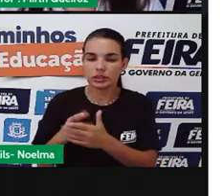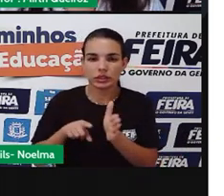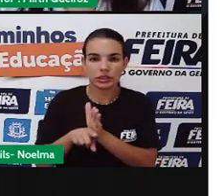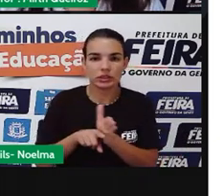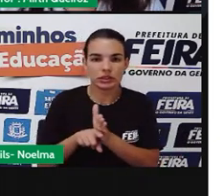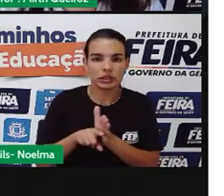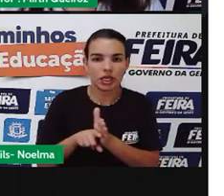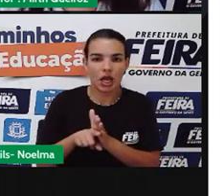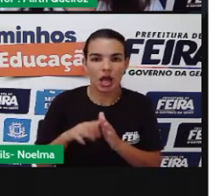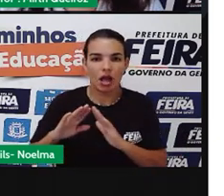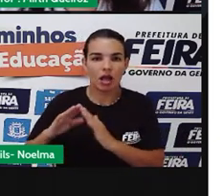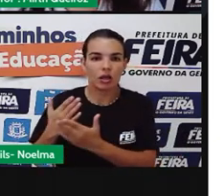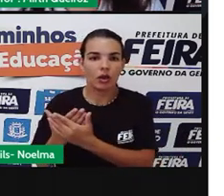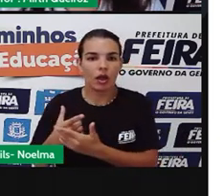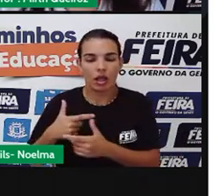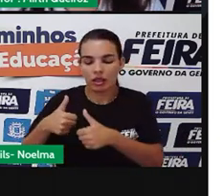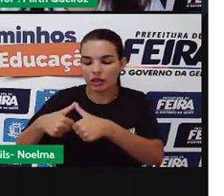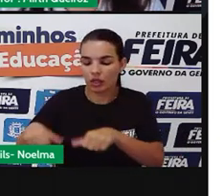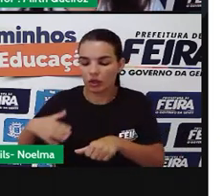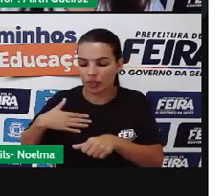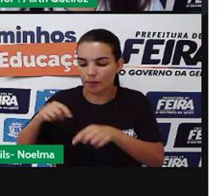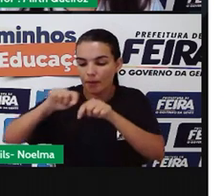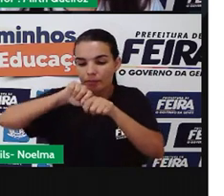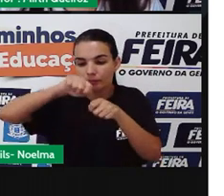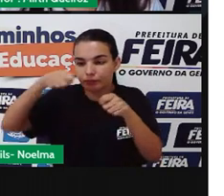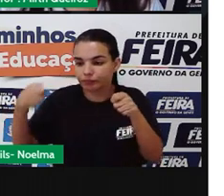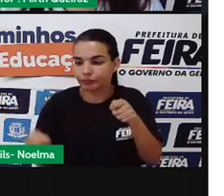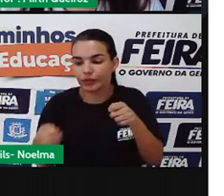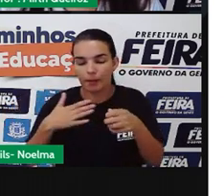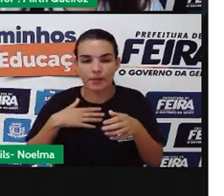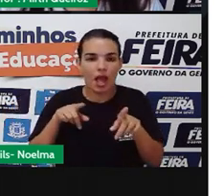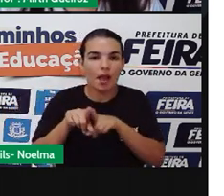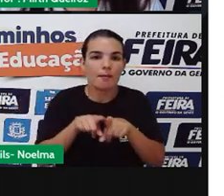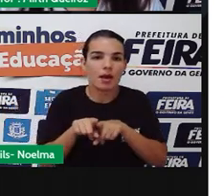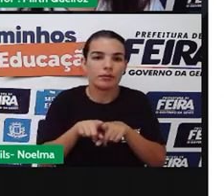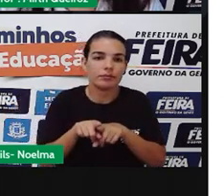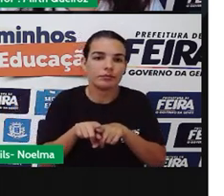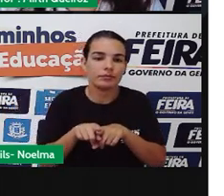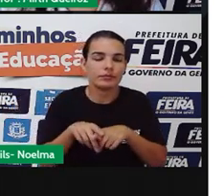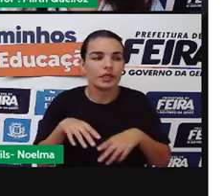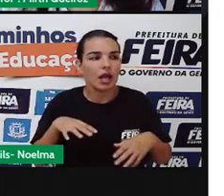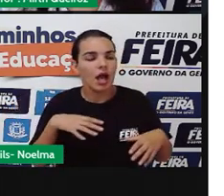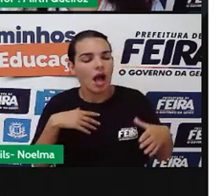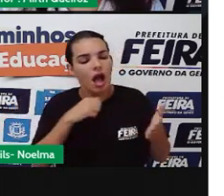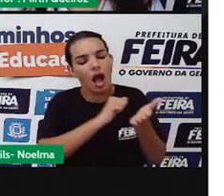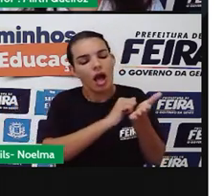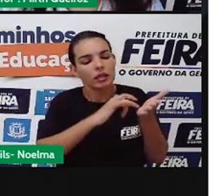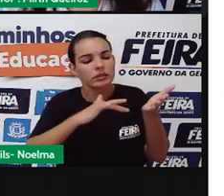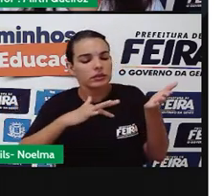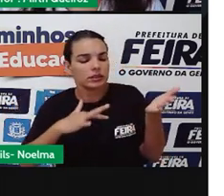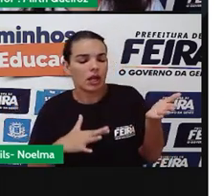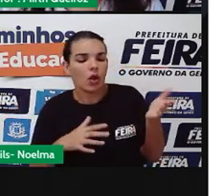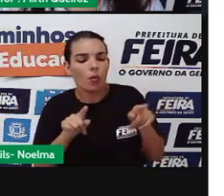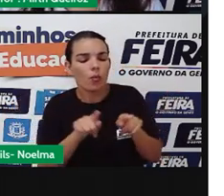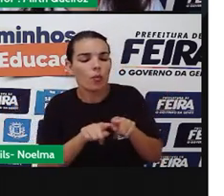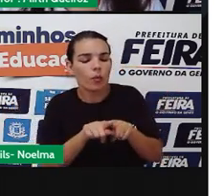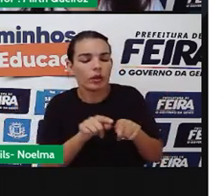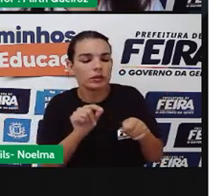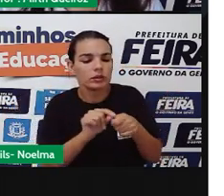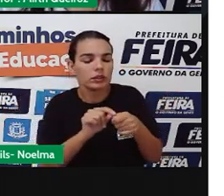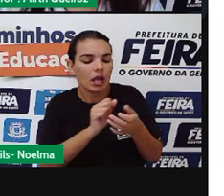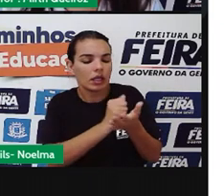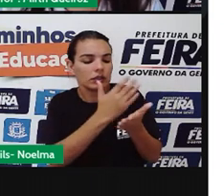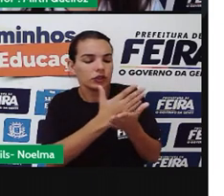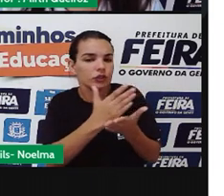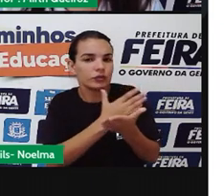escola estão no estojo da minha irmã. A tarefa sobre divisão que está